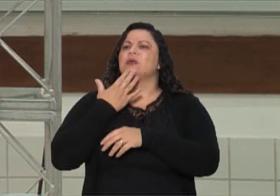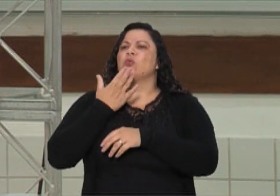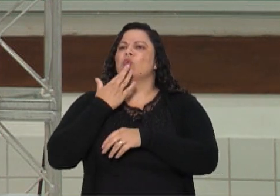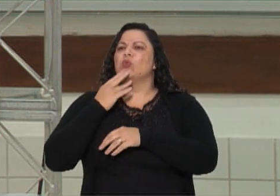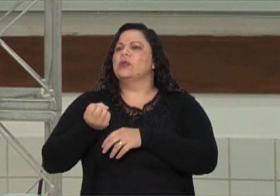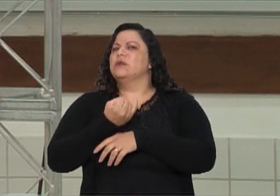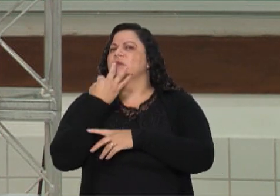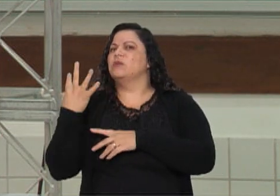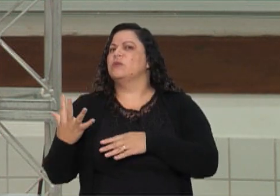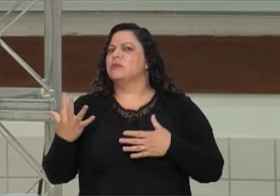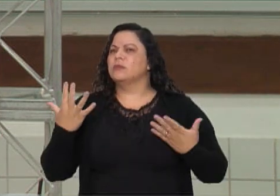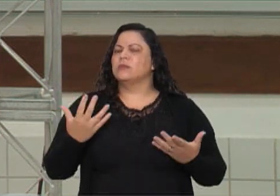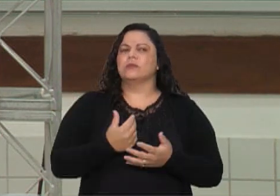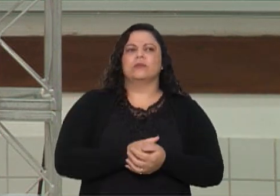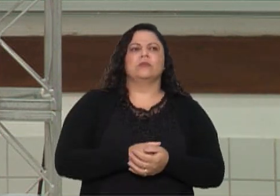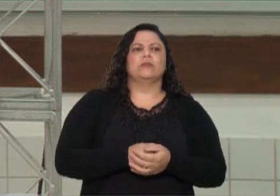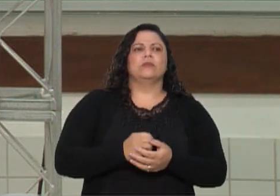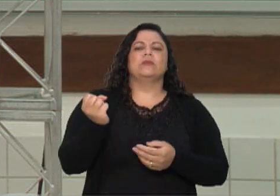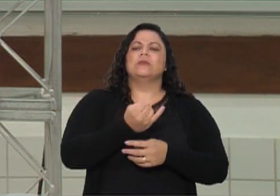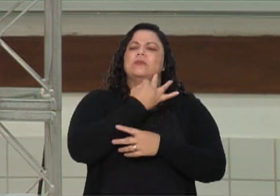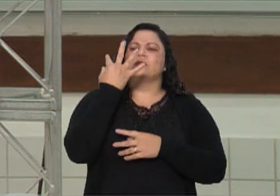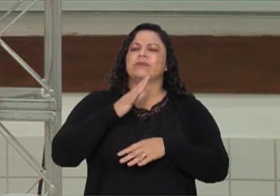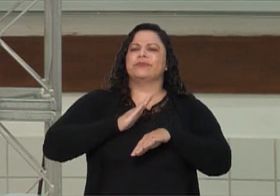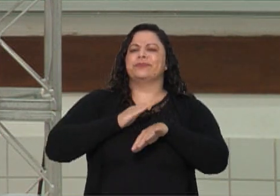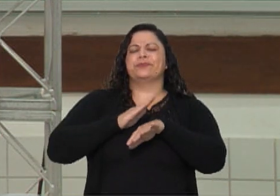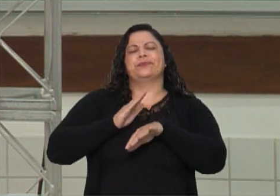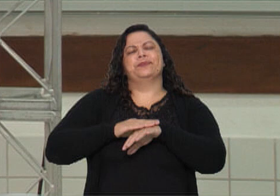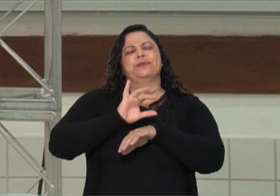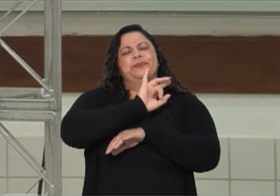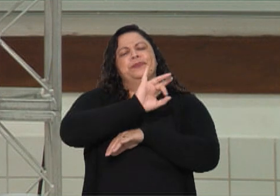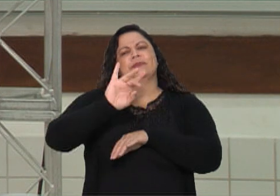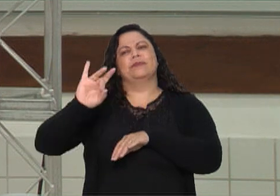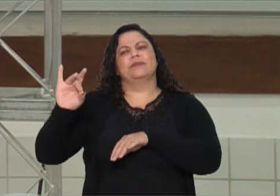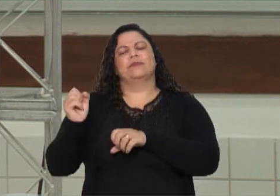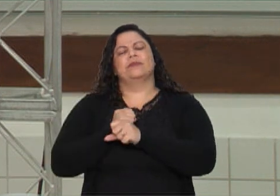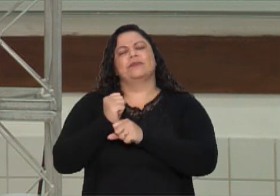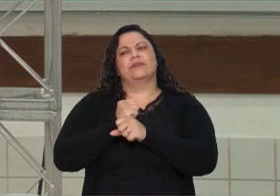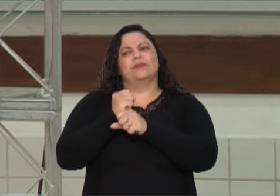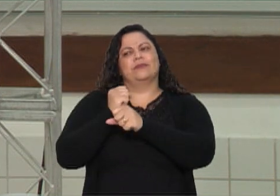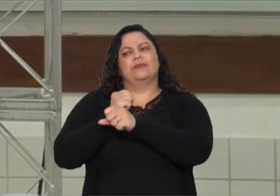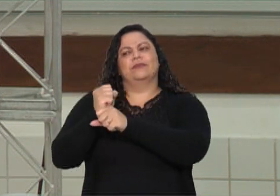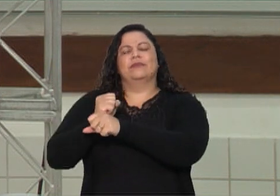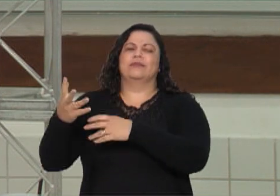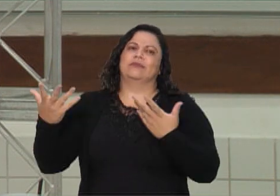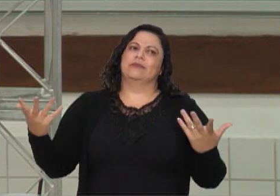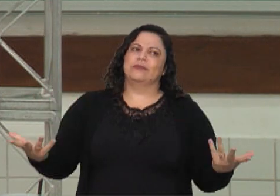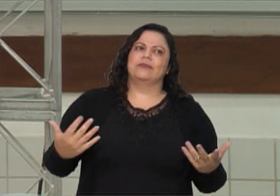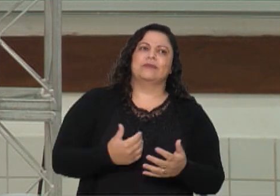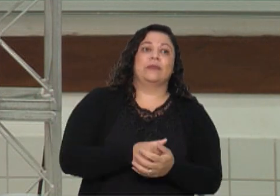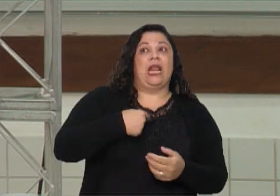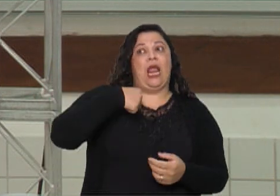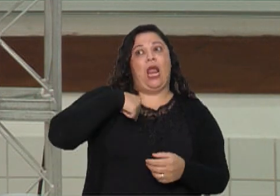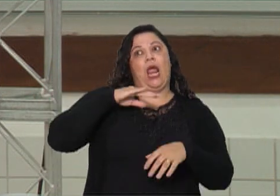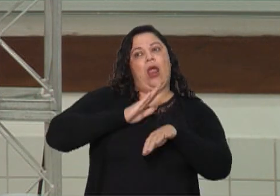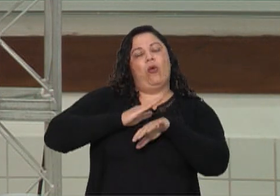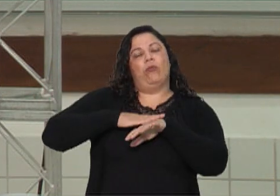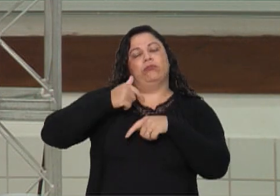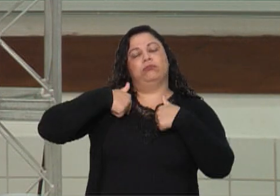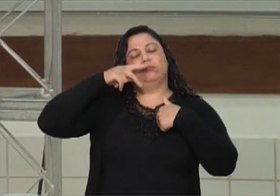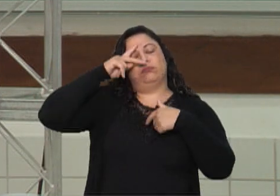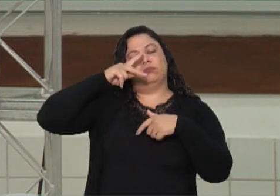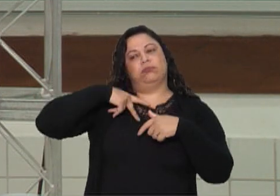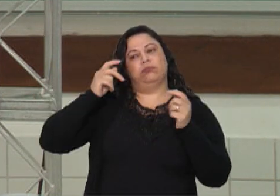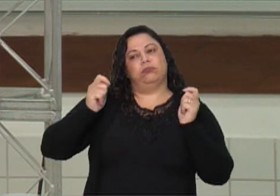mais palitos você tiver de cada cor, mais tempo vai durar esse jogo, né? Então, eu faria